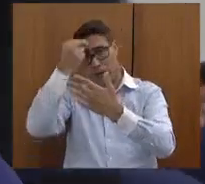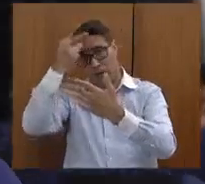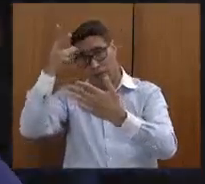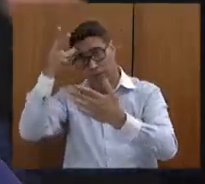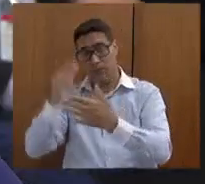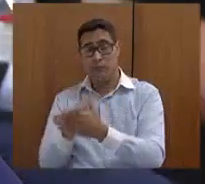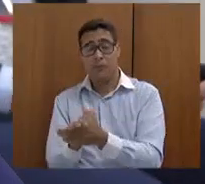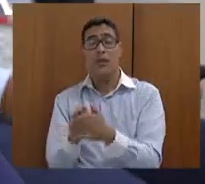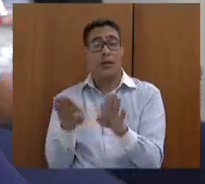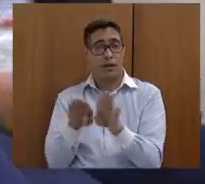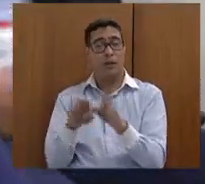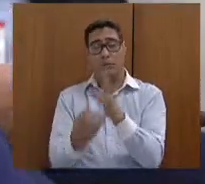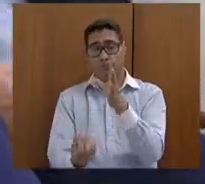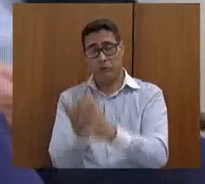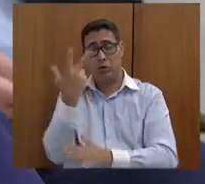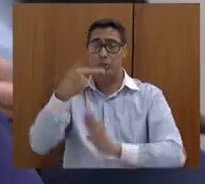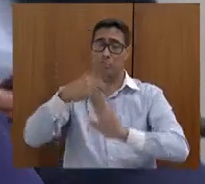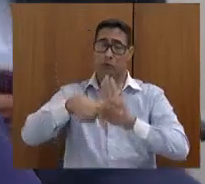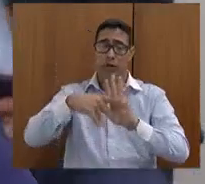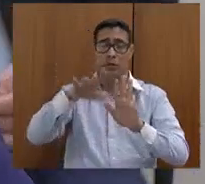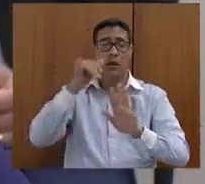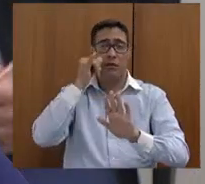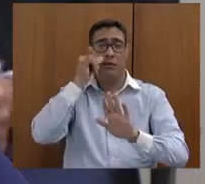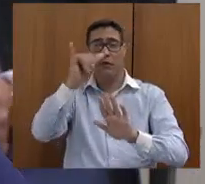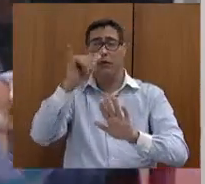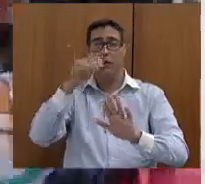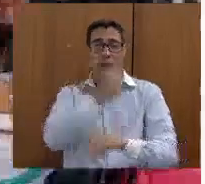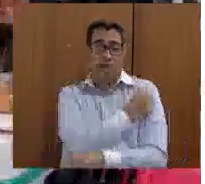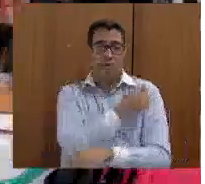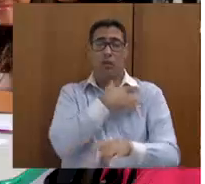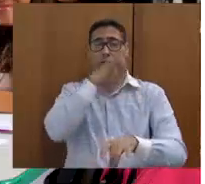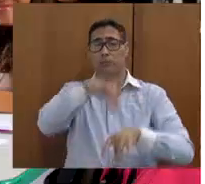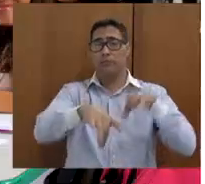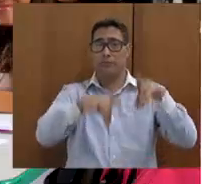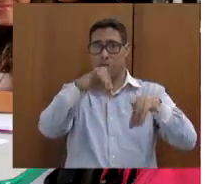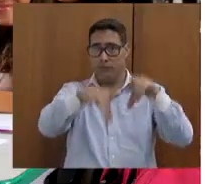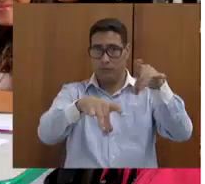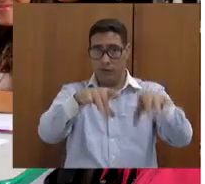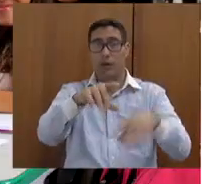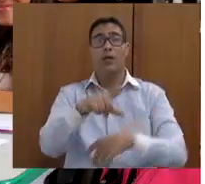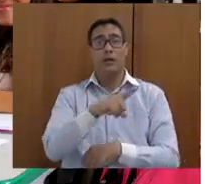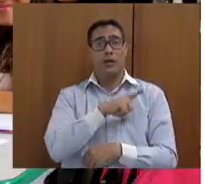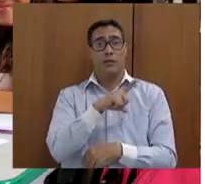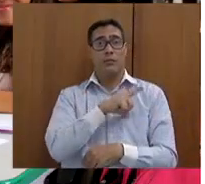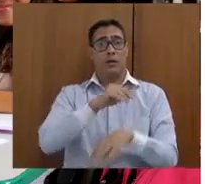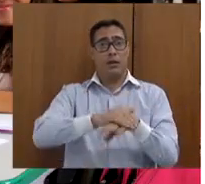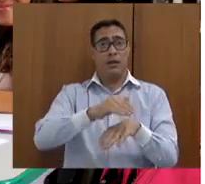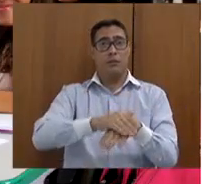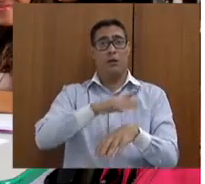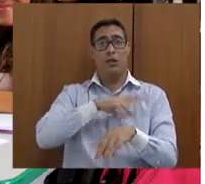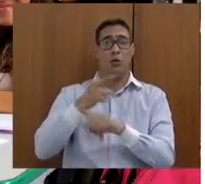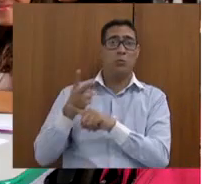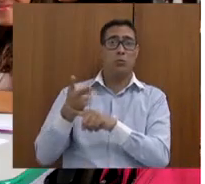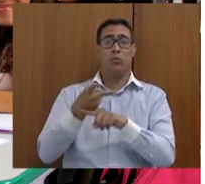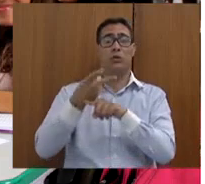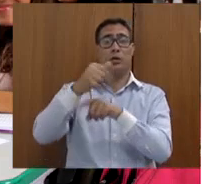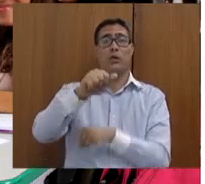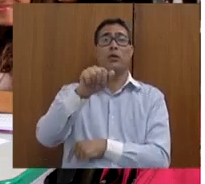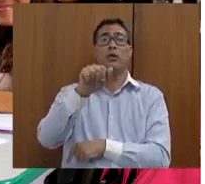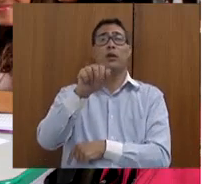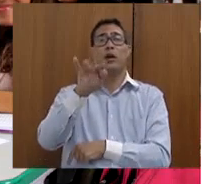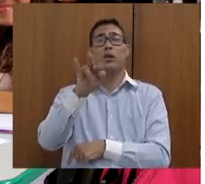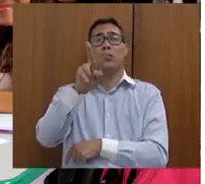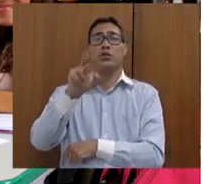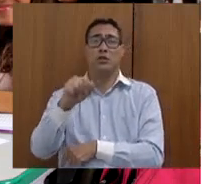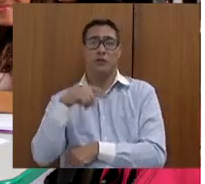escolar e neste primeiro bimestre eu quero trazer para vocês o grande sucesso do nosso programa de busca ativa que